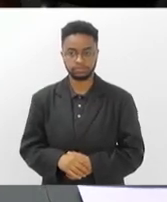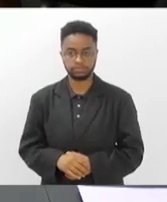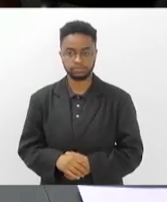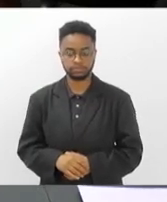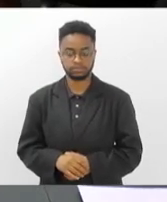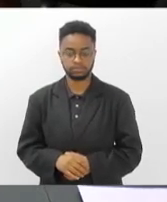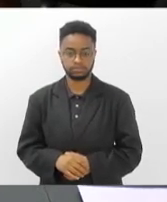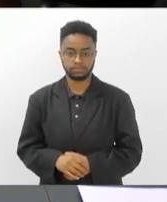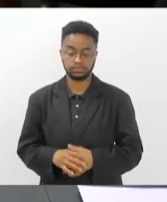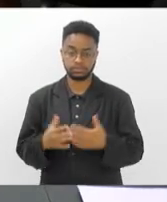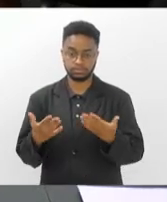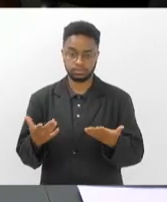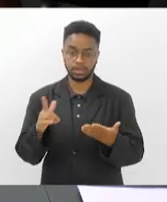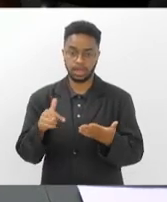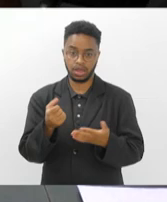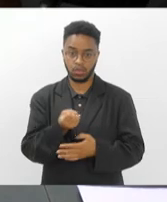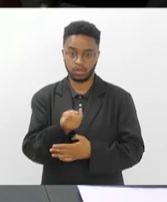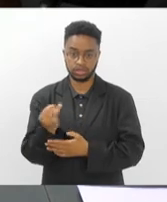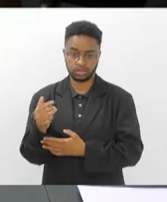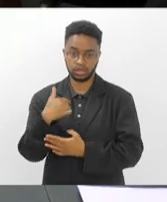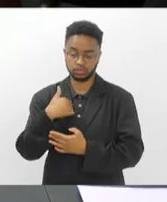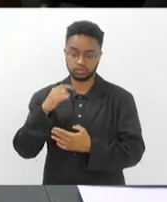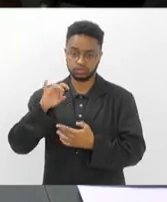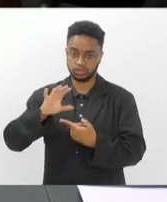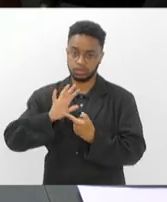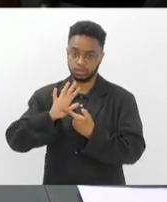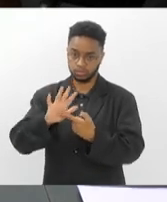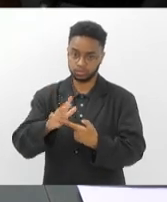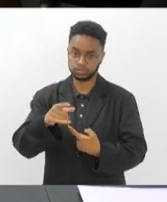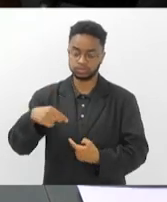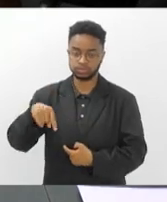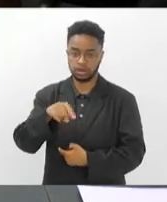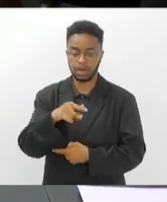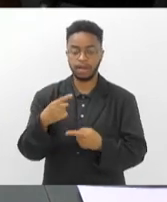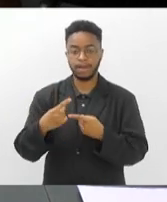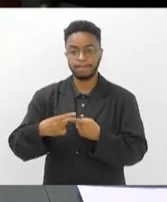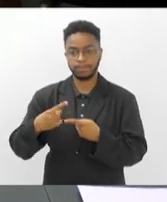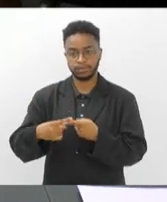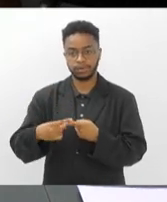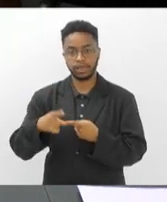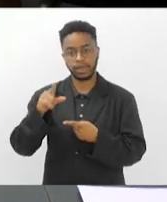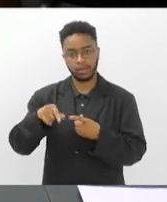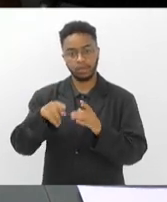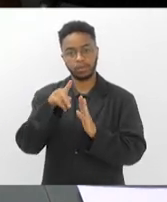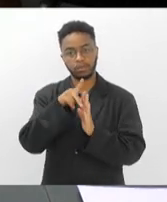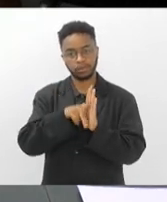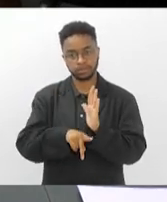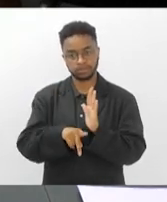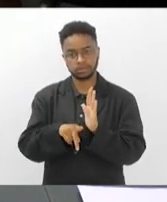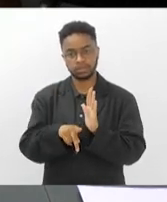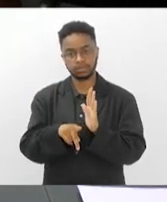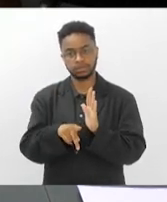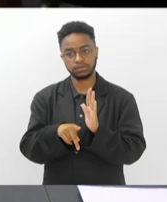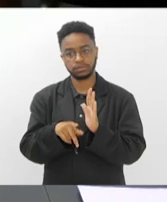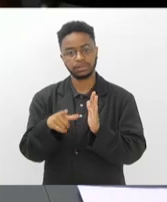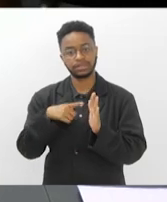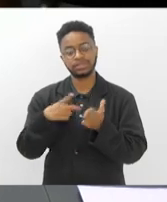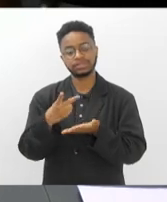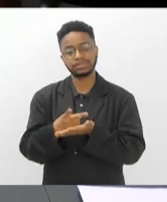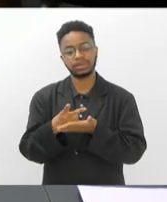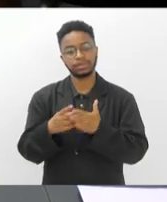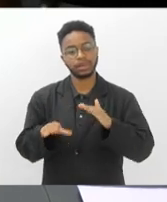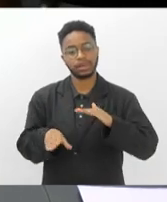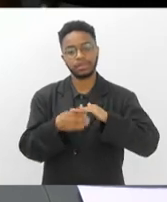Então, esses são os números. Estou só chamando a atenção, porque este é um projeto que, volta e meia, recebe emenda